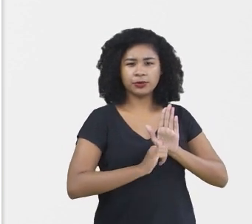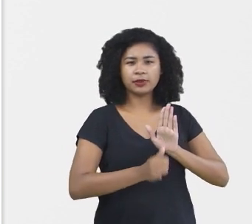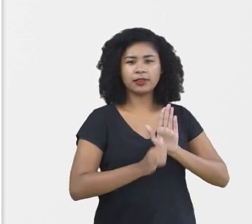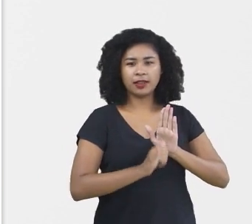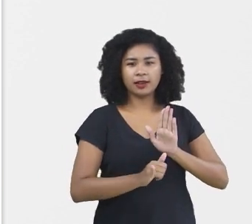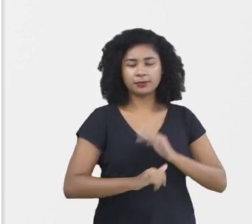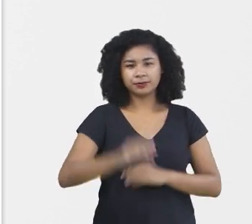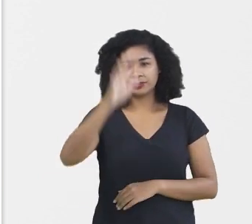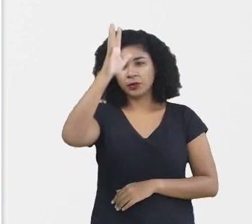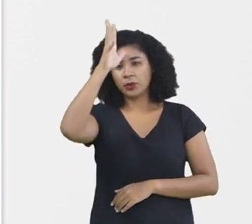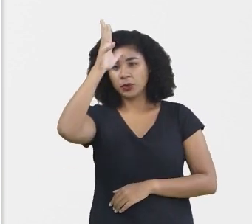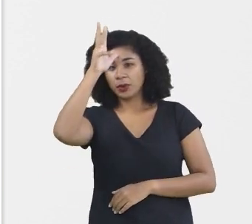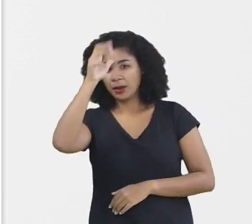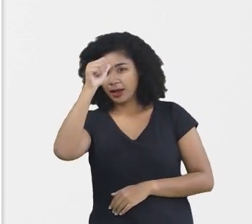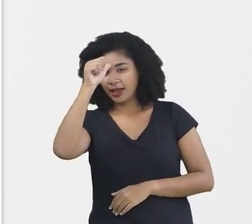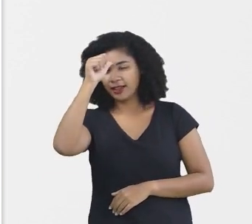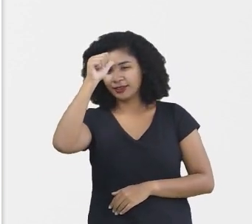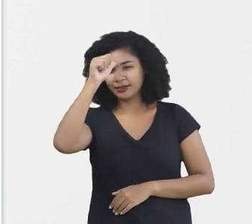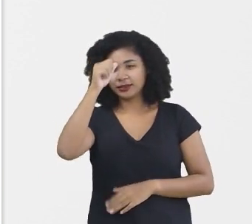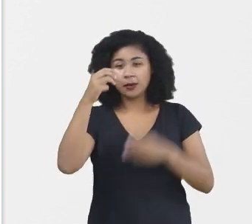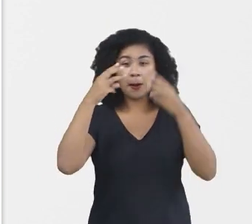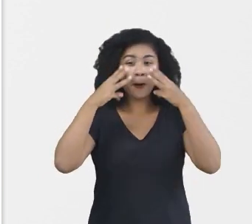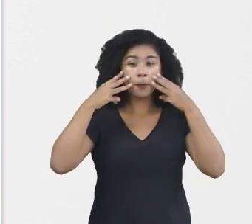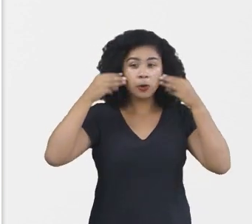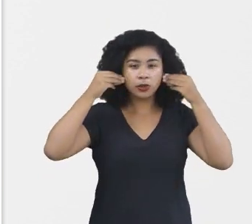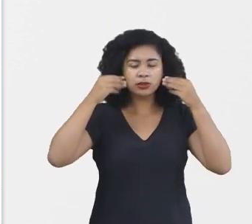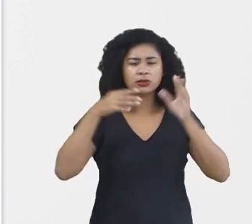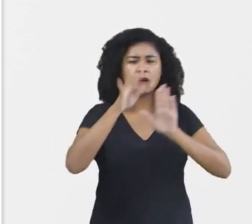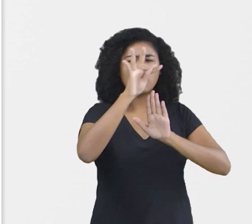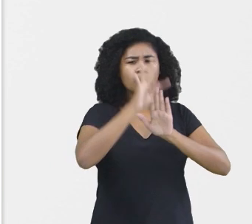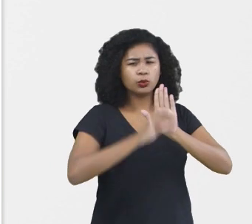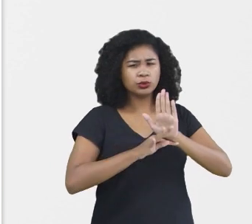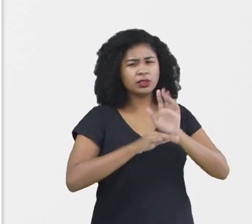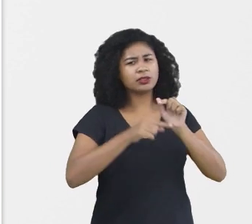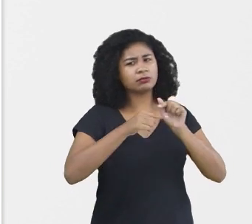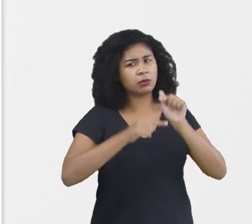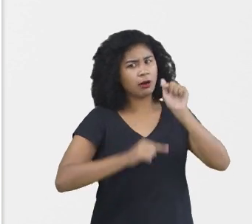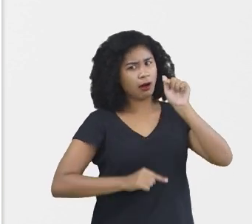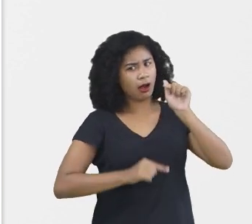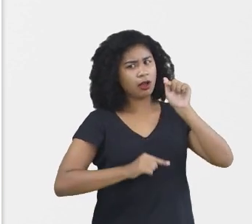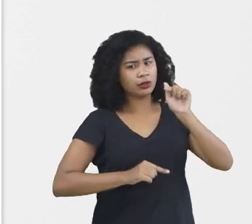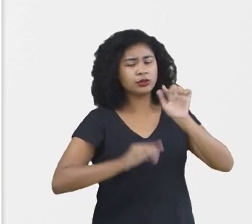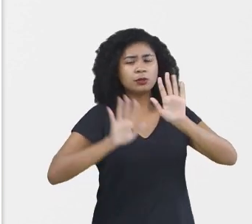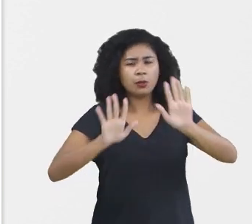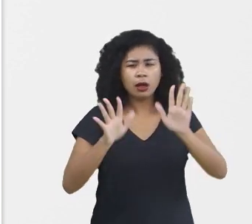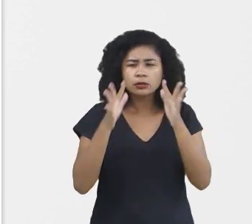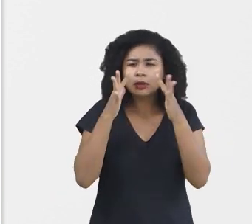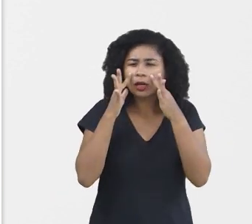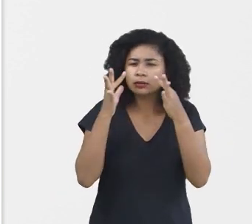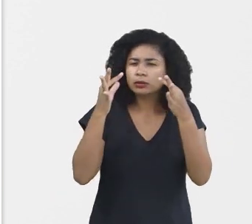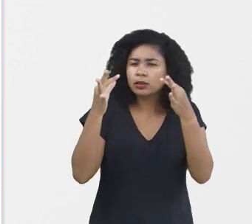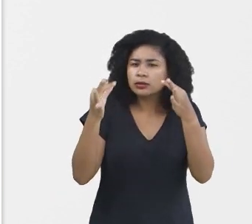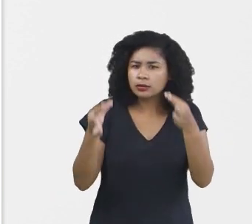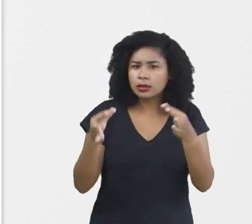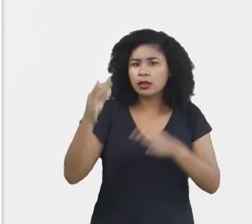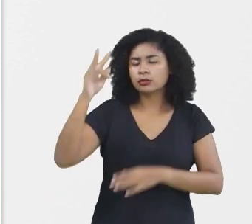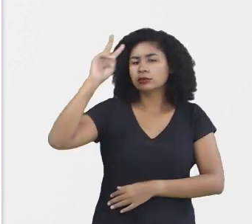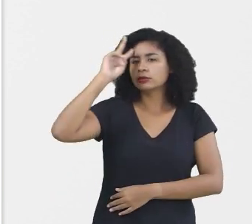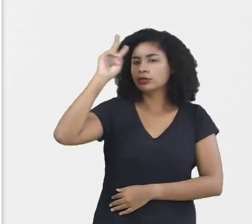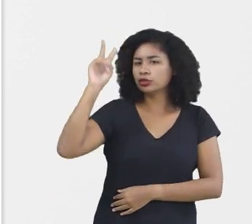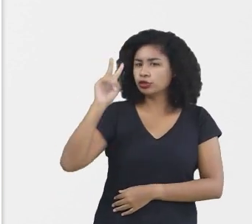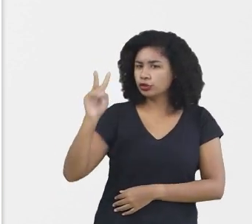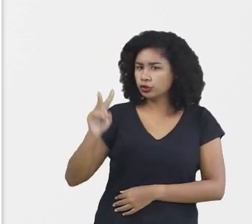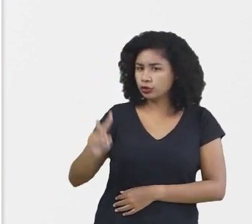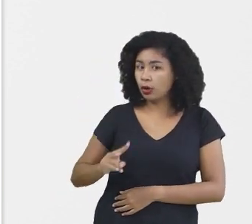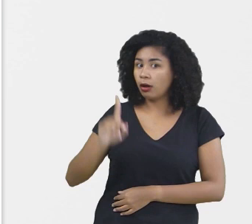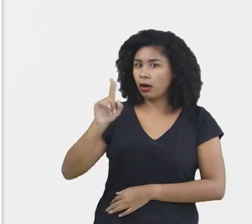Ele é um texto um pouquinho longo, tá? Vocês prestem atenção nessa fábula, os personagens da história, tá? Como é uma